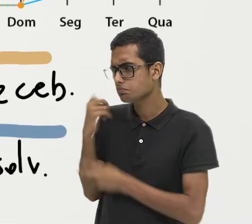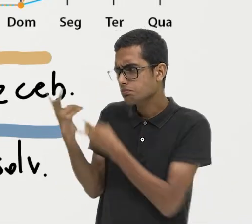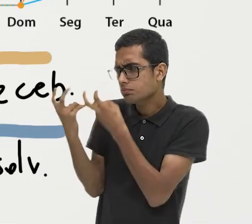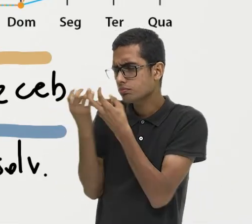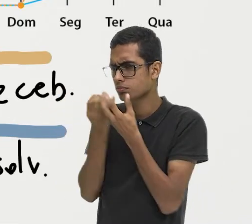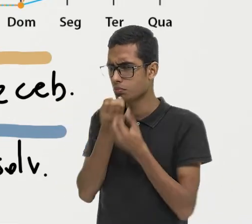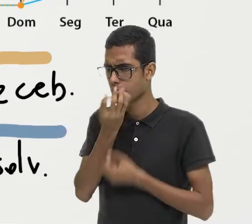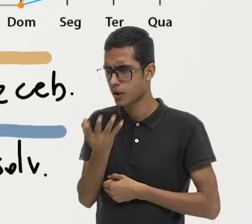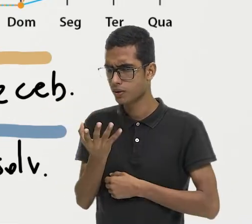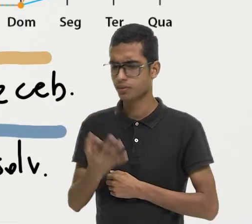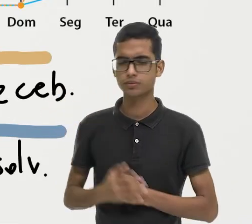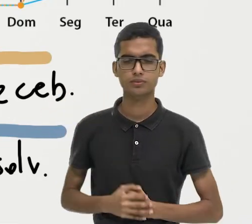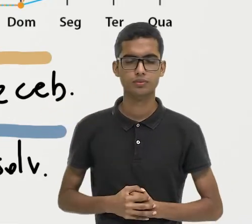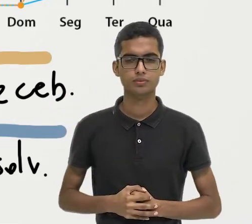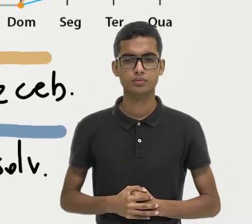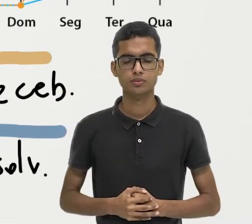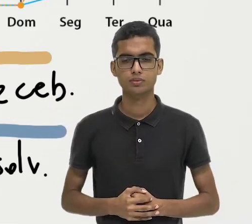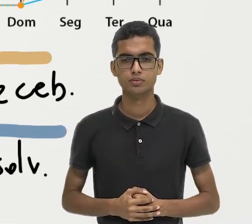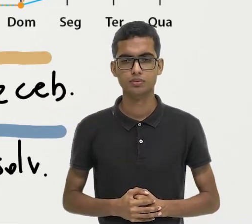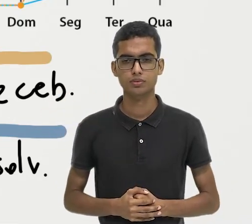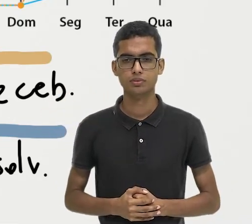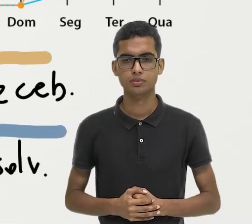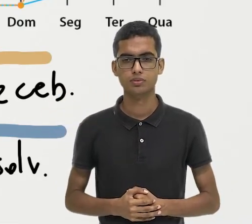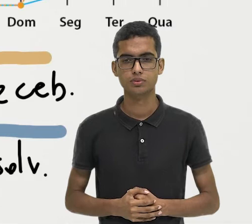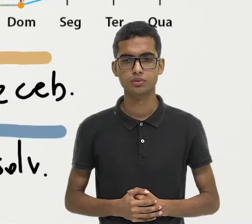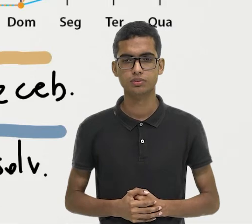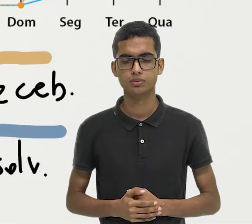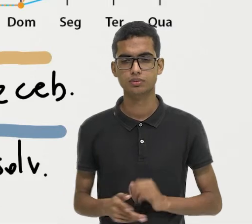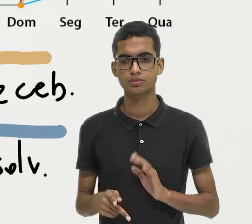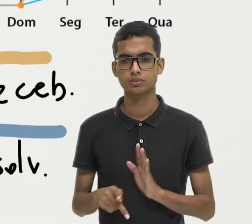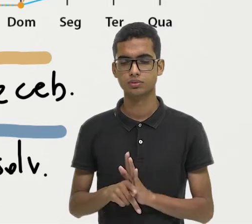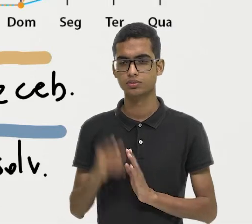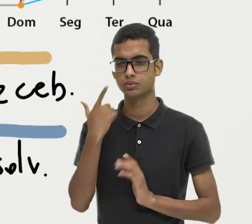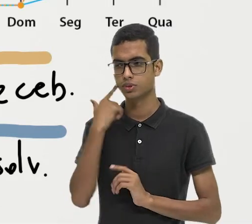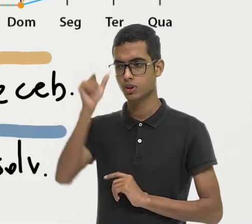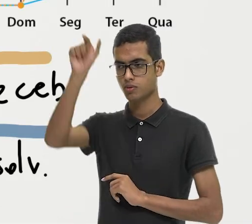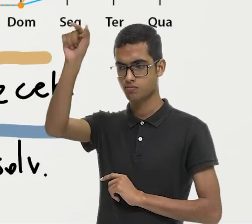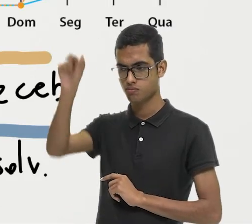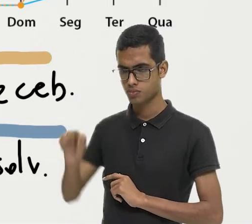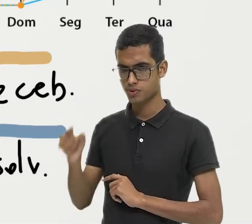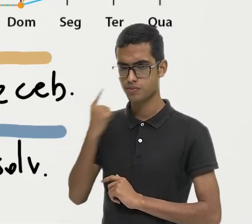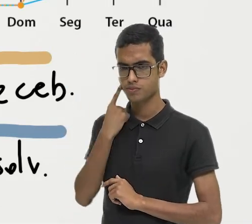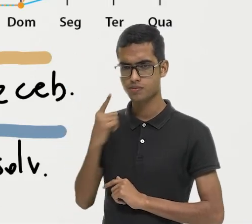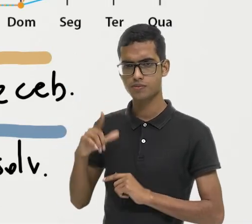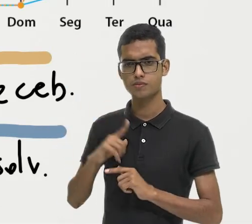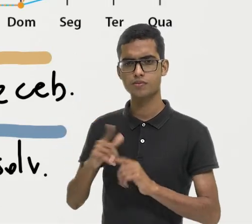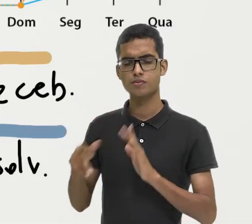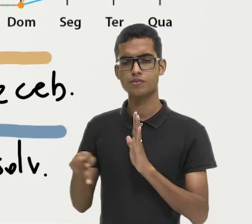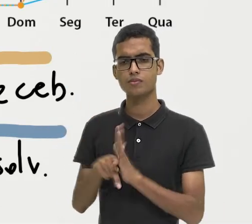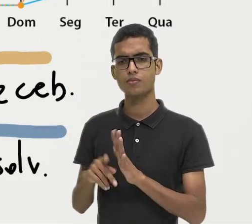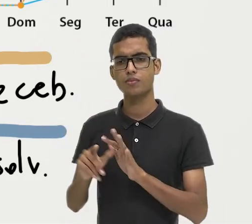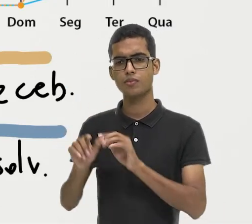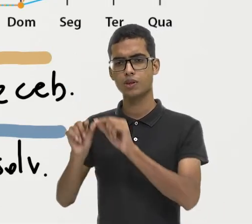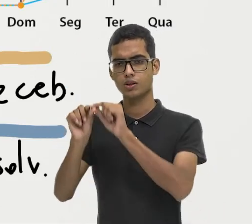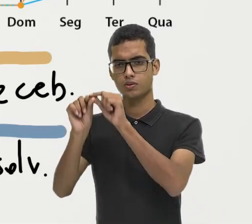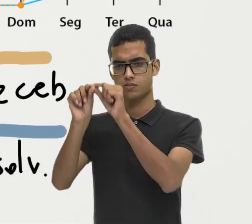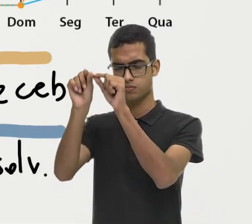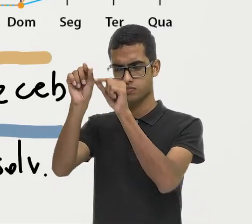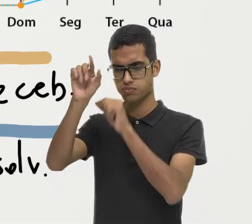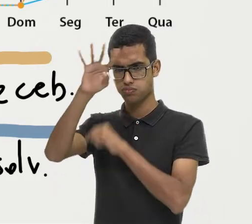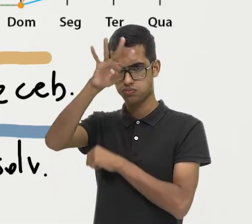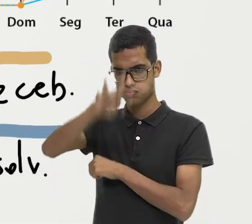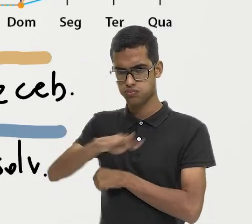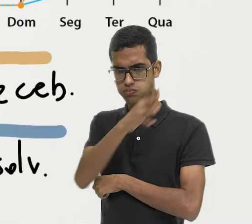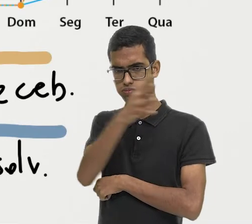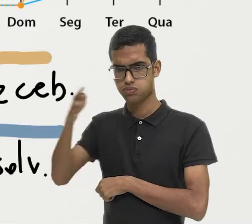Se você reparar bem, aqui na nossa coluna... Opa, só voltar rapidinho. Aqui na nossa